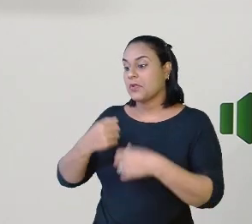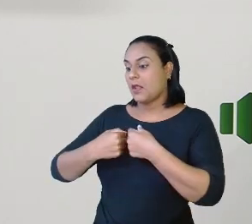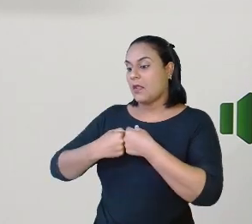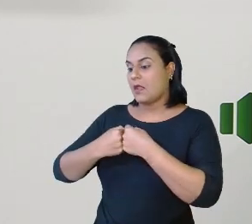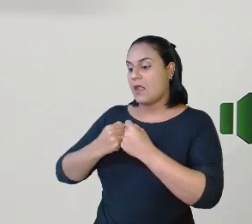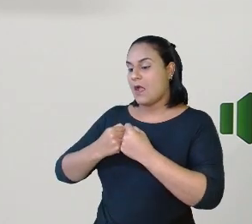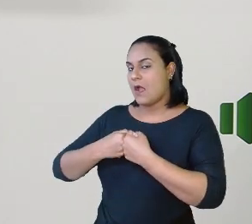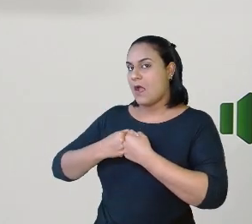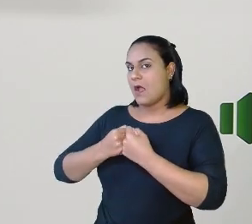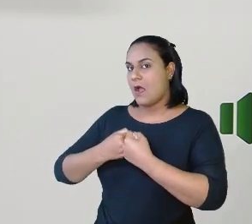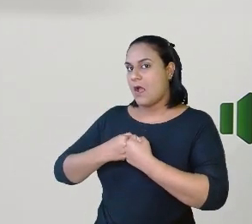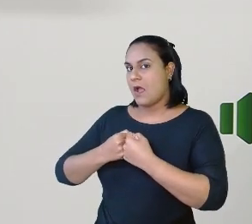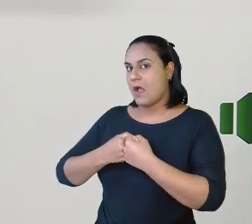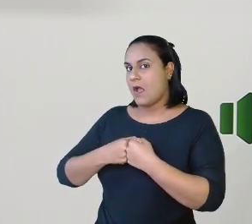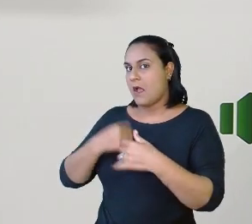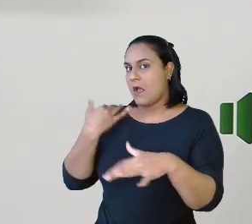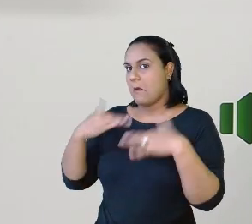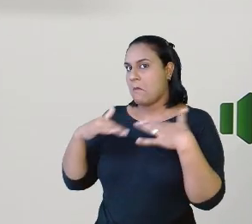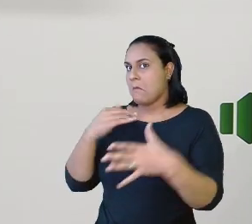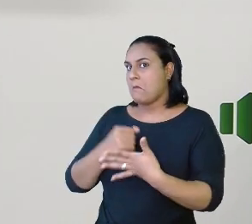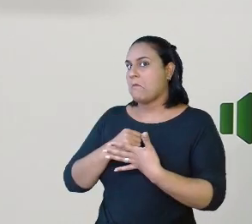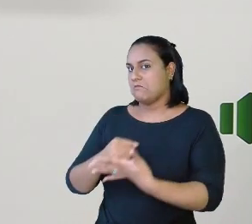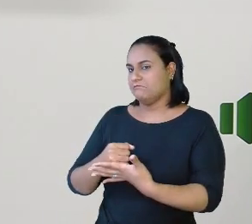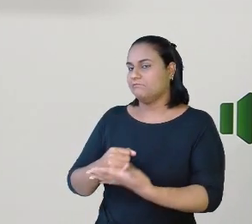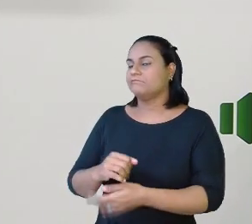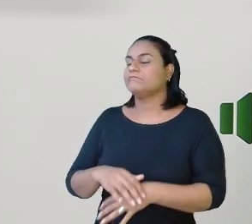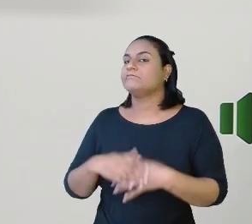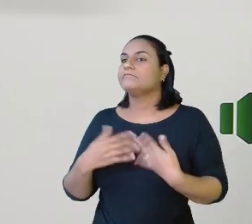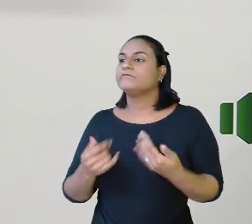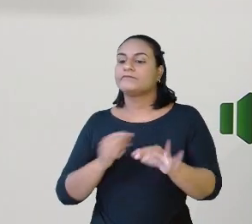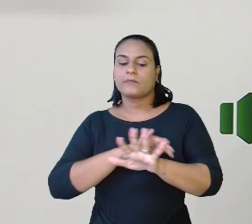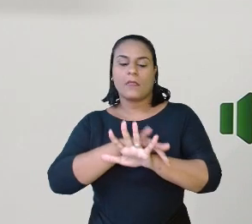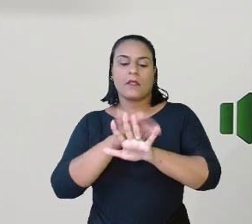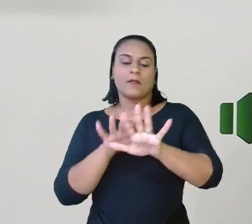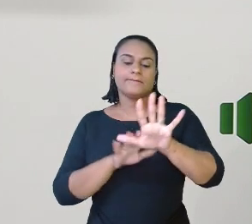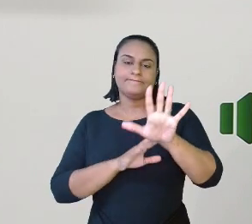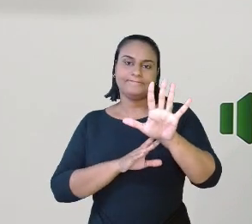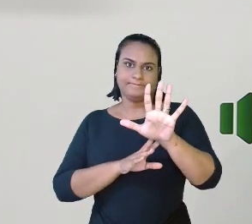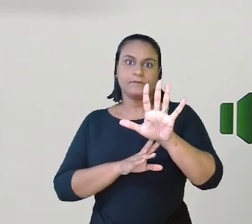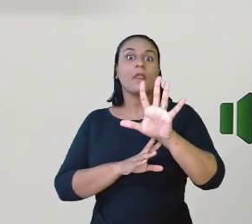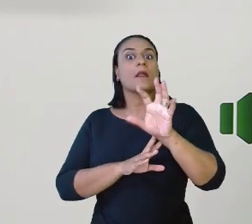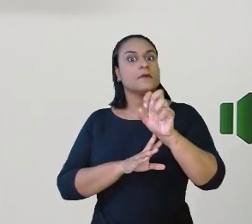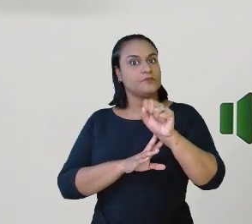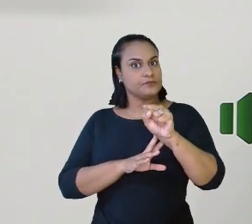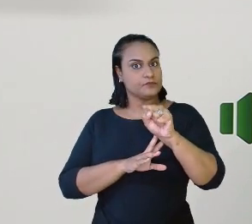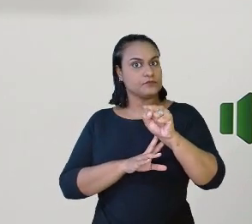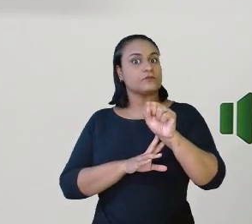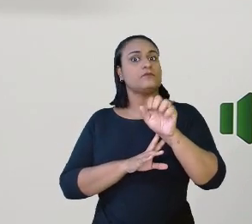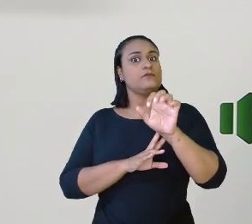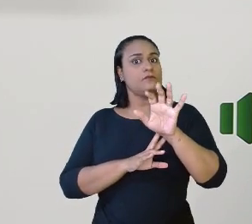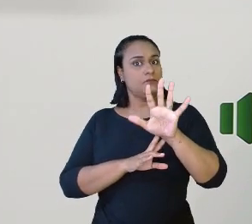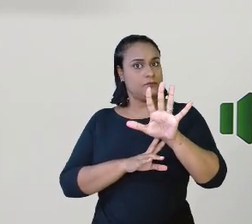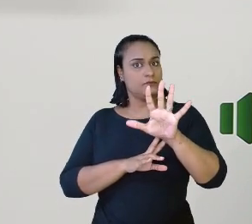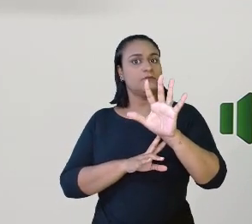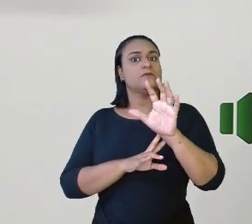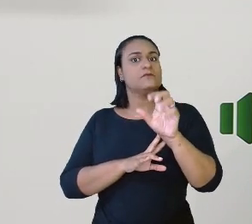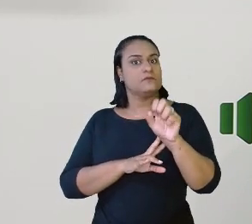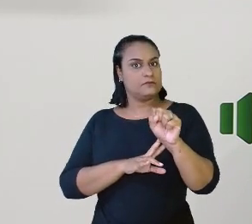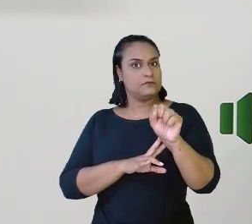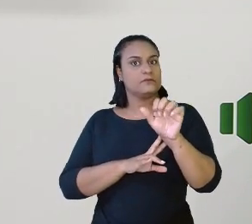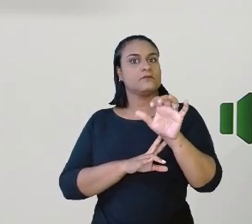a articulação. Ó, as mãos, nossas mãos, a gente consegue abrir e